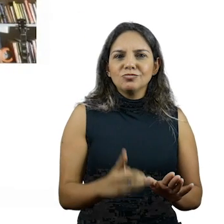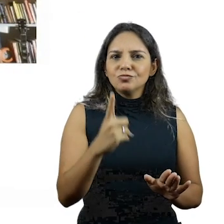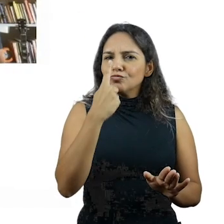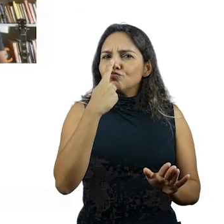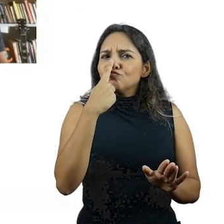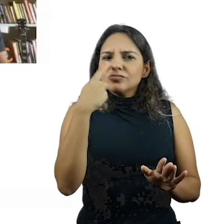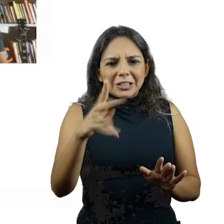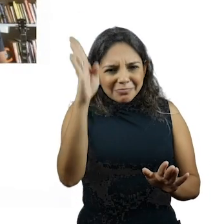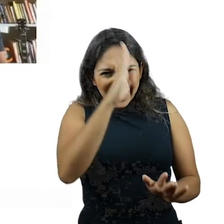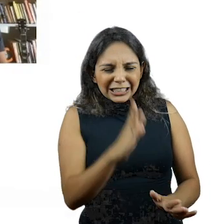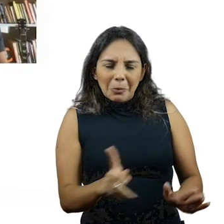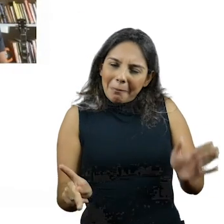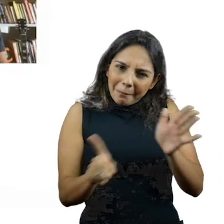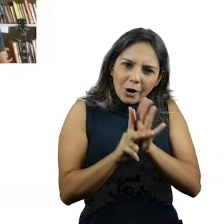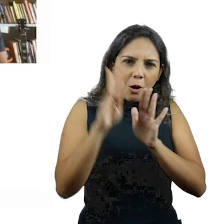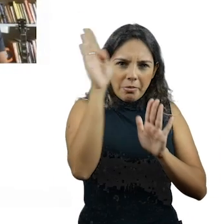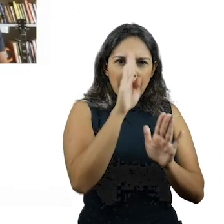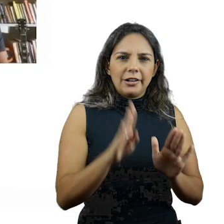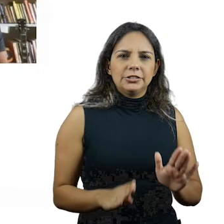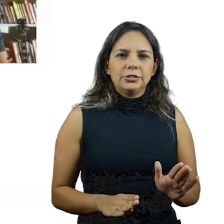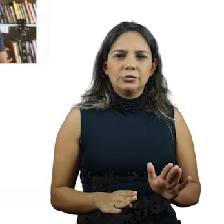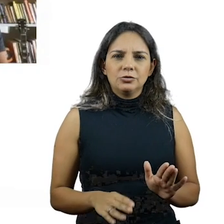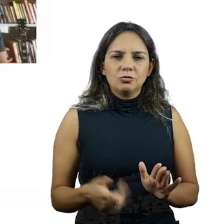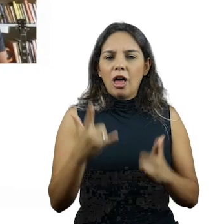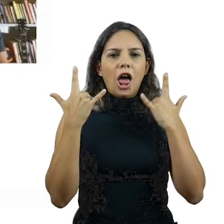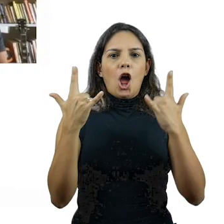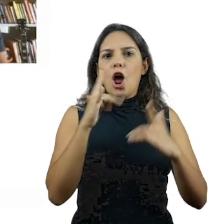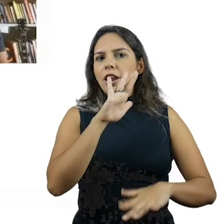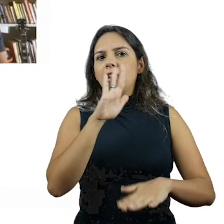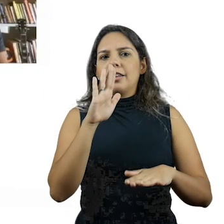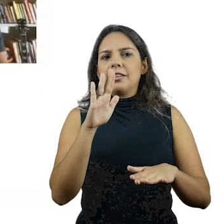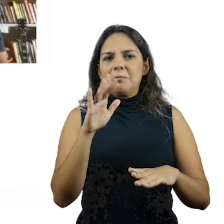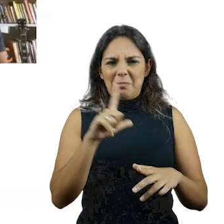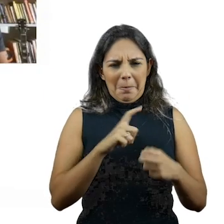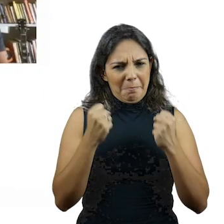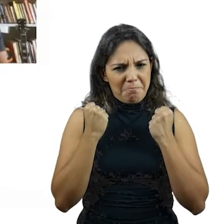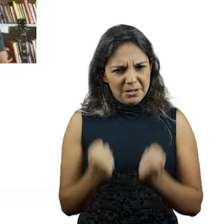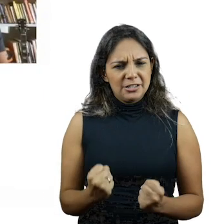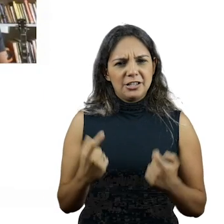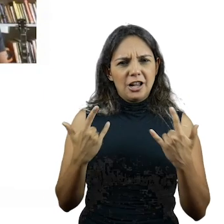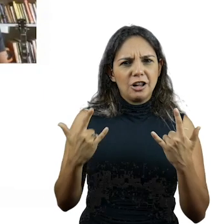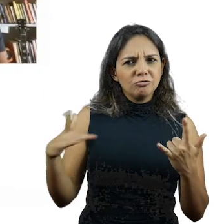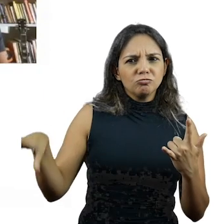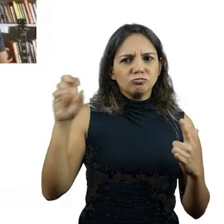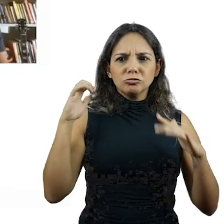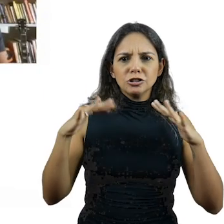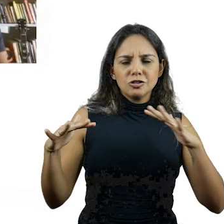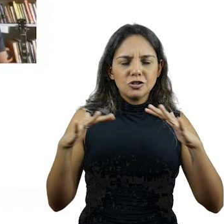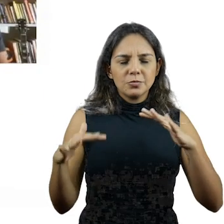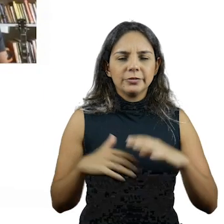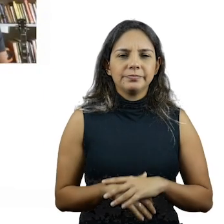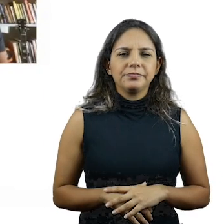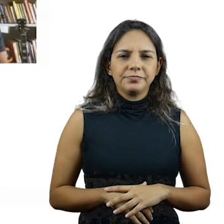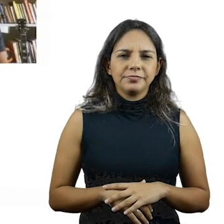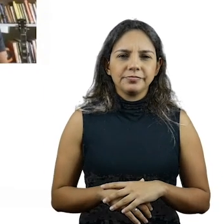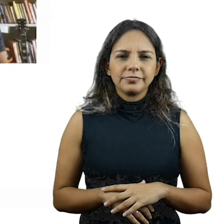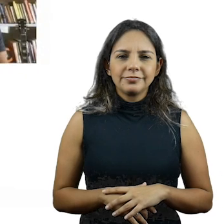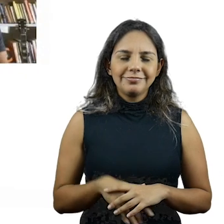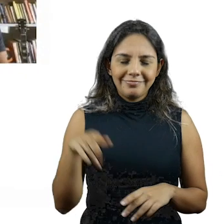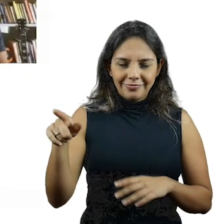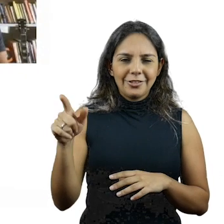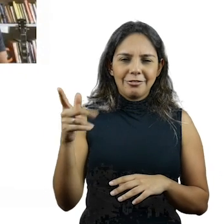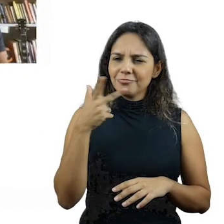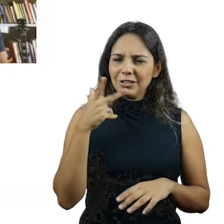mundo, e tem aquela pegada pesada, rítmica. Então ele é um mestre, assim. Eu acho ele um